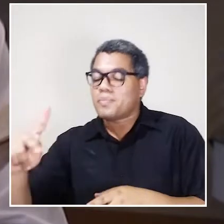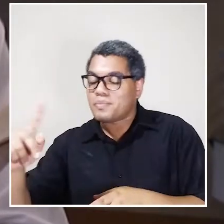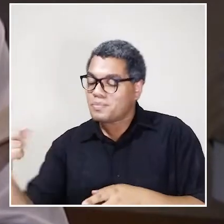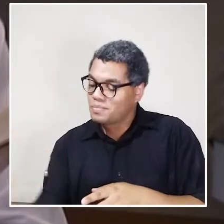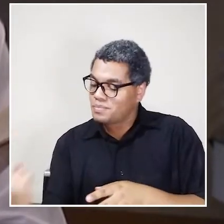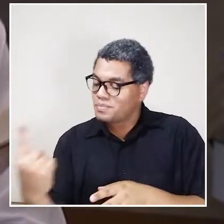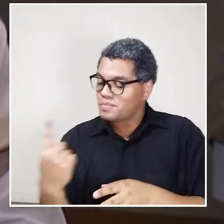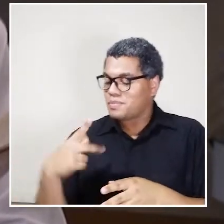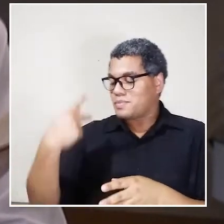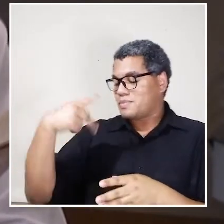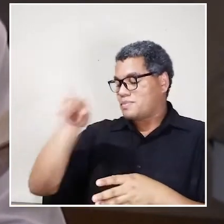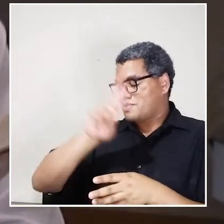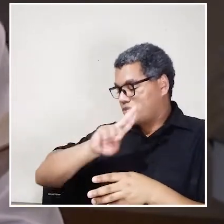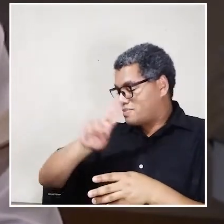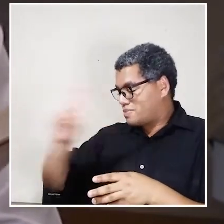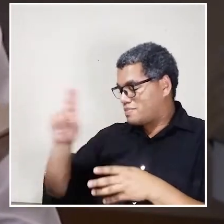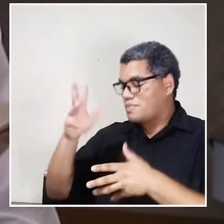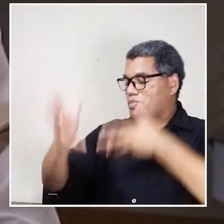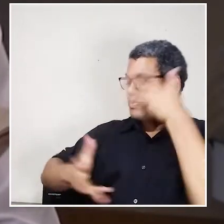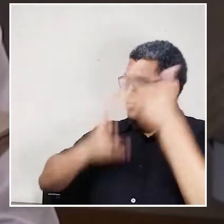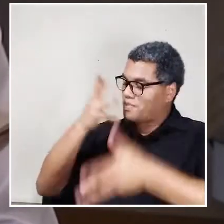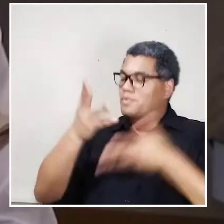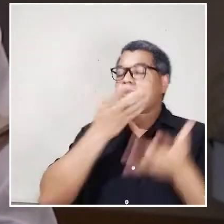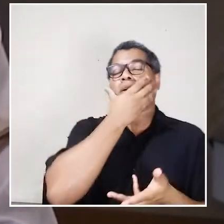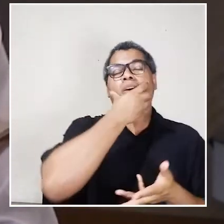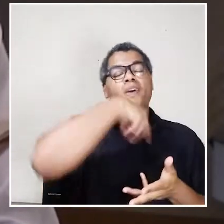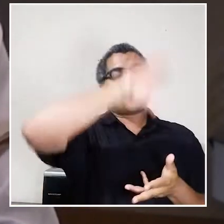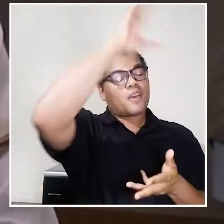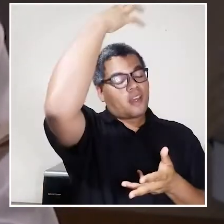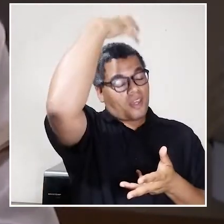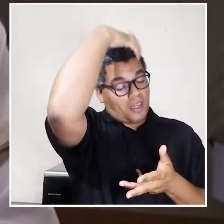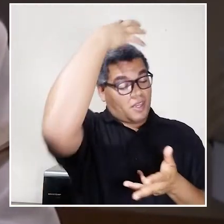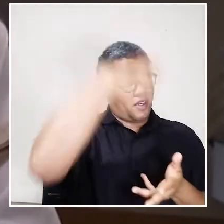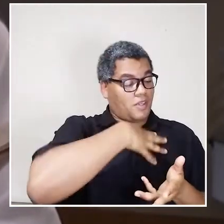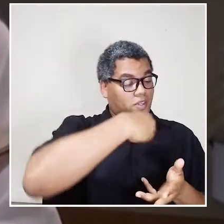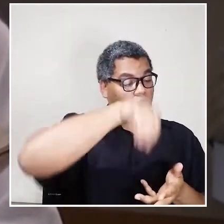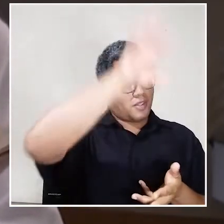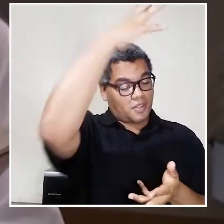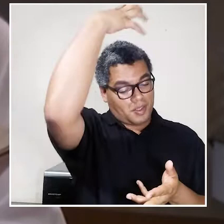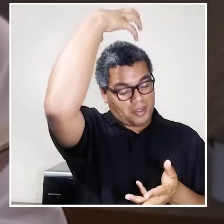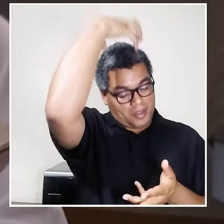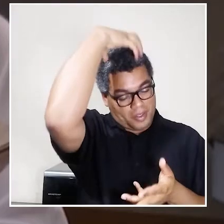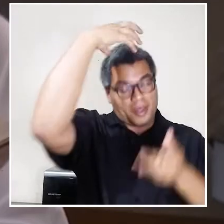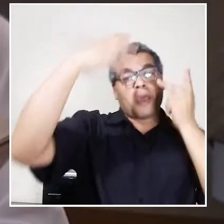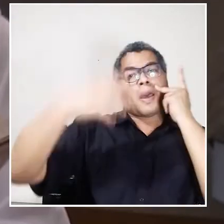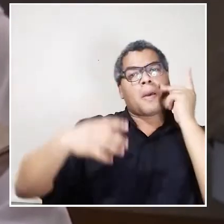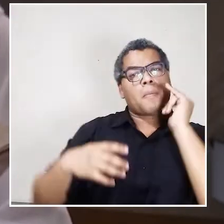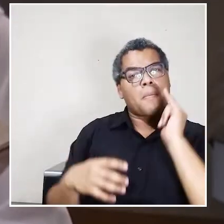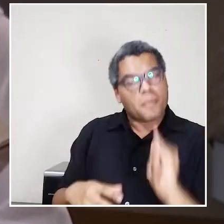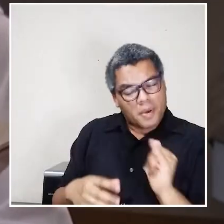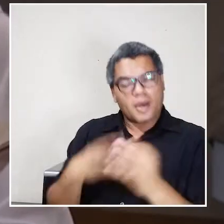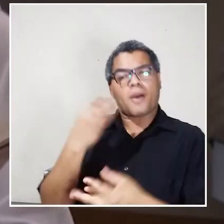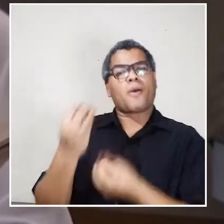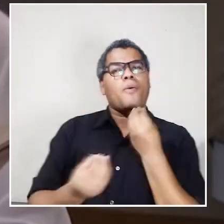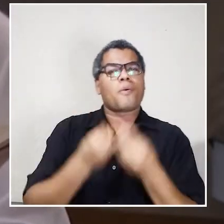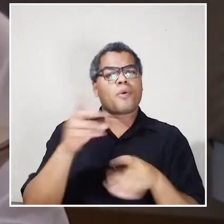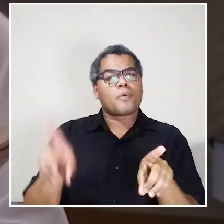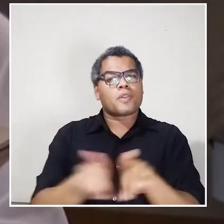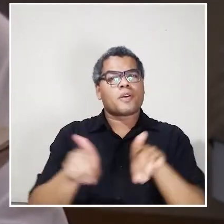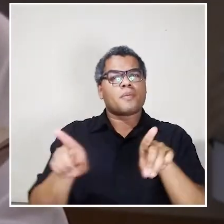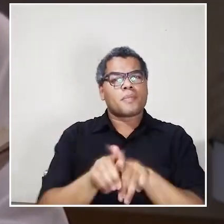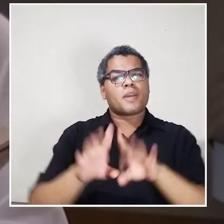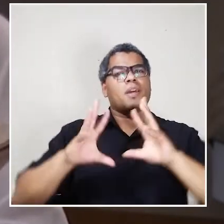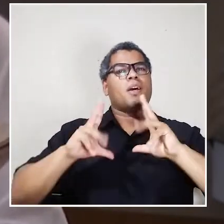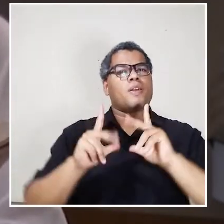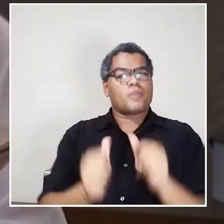profetas, que em teu nome falaram aos nossos reis, nossos príncipes e nossos pais, como também